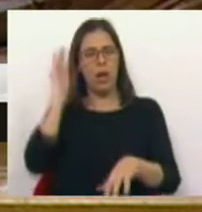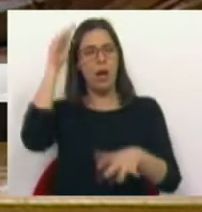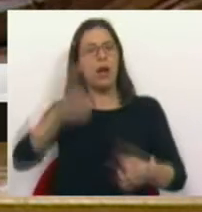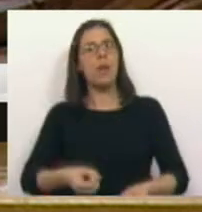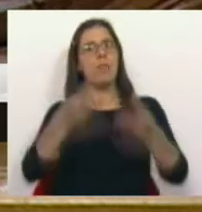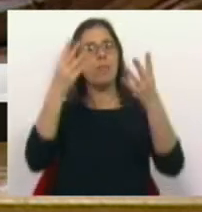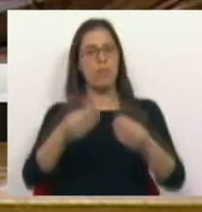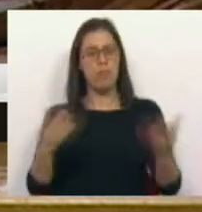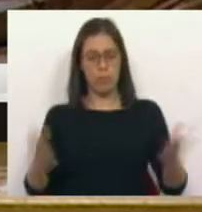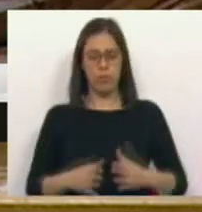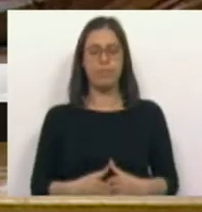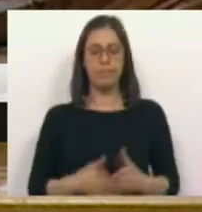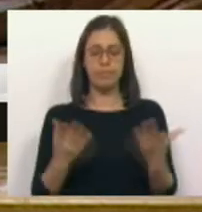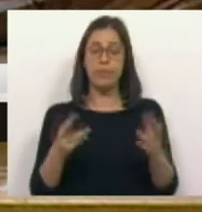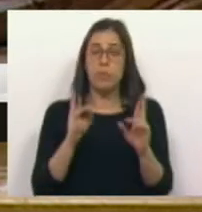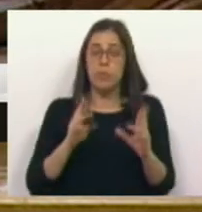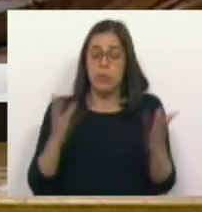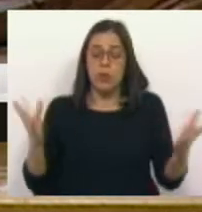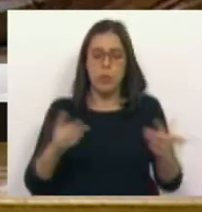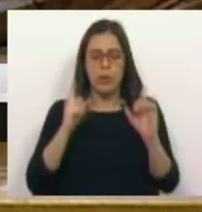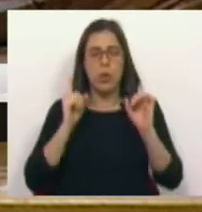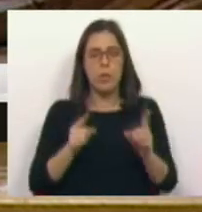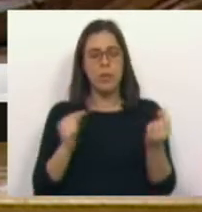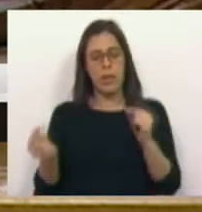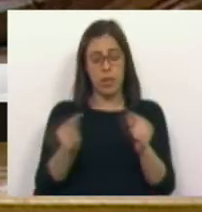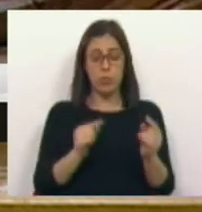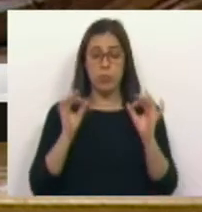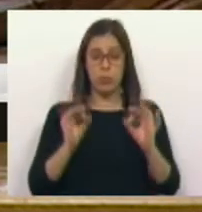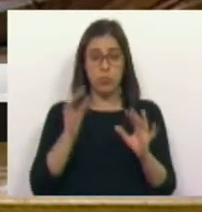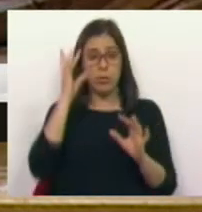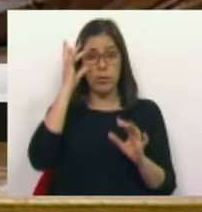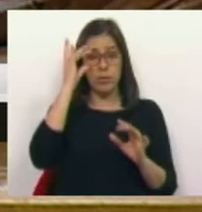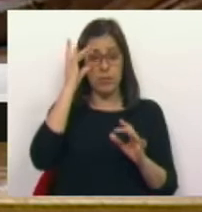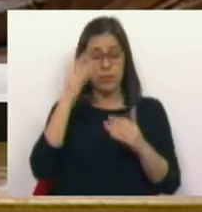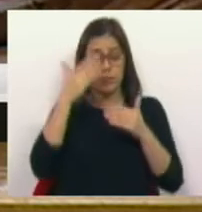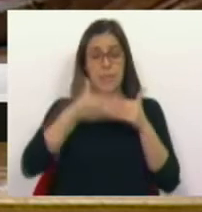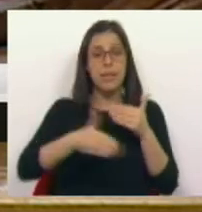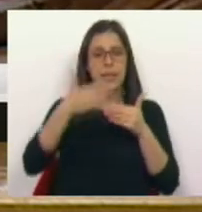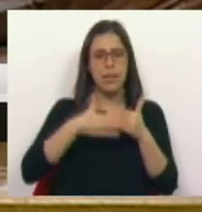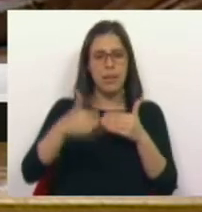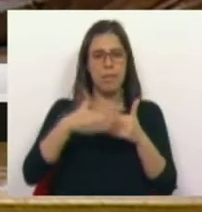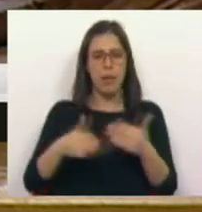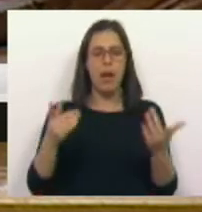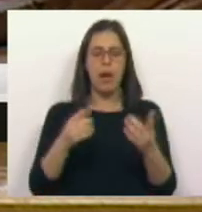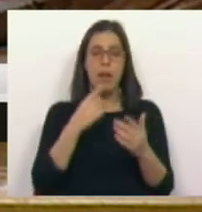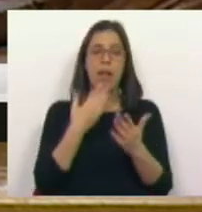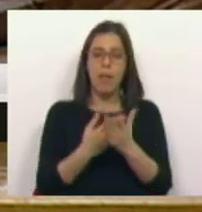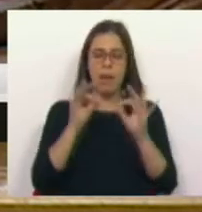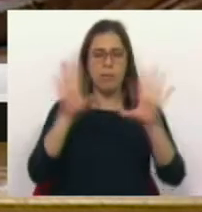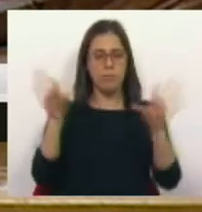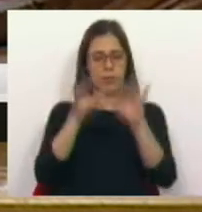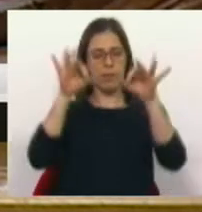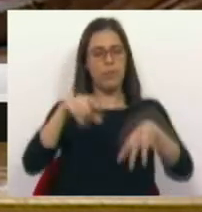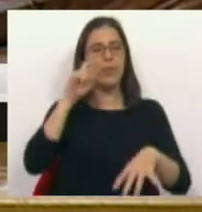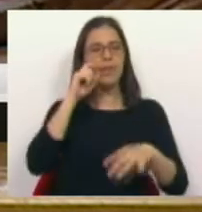da República para, espera-se, começar a ser discutido e, nas próximas semanas, venha a ter um epílogo que